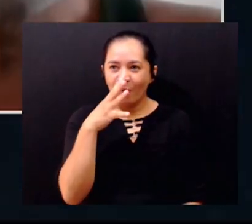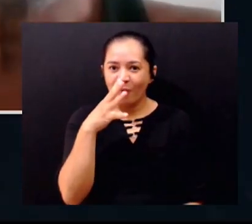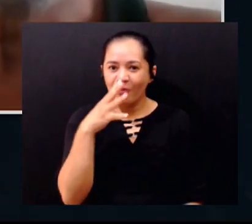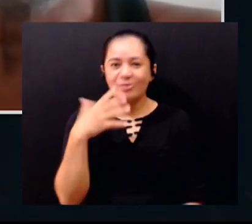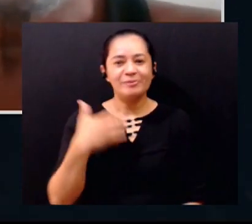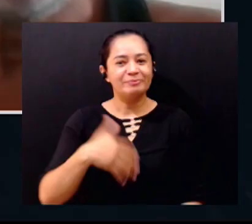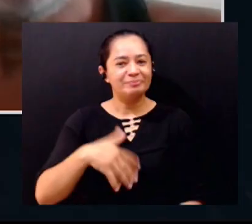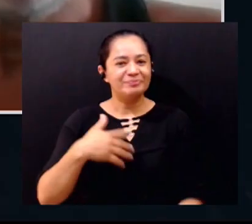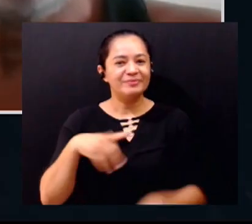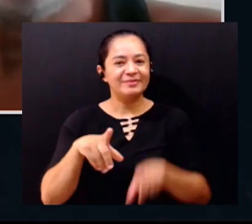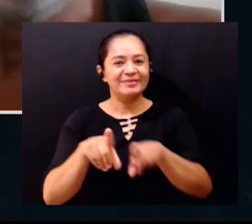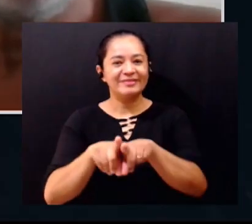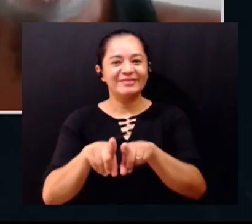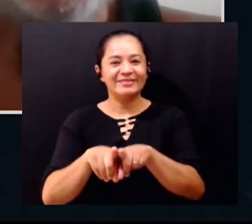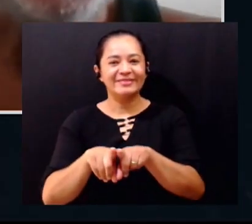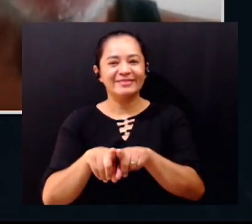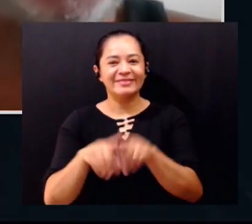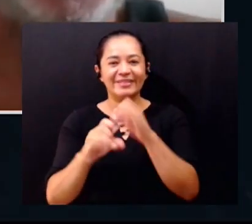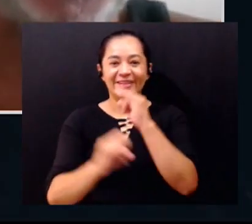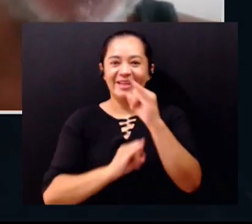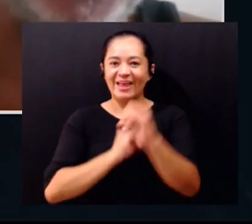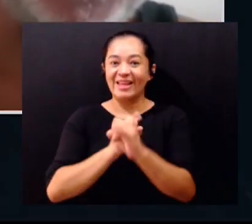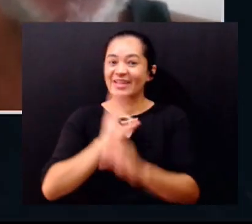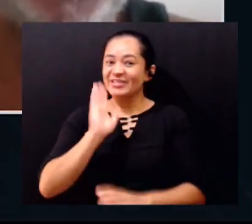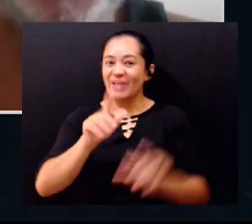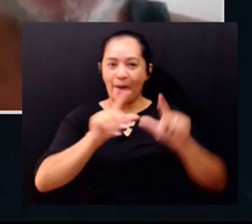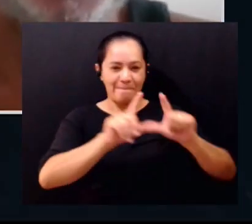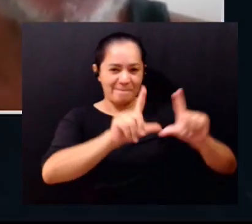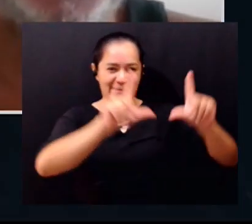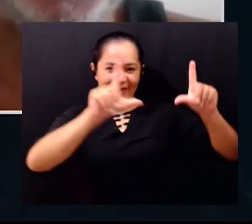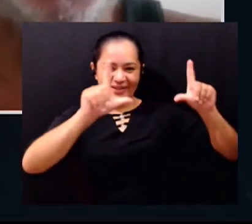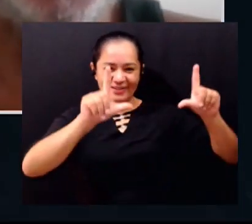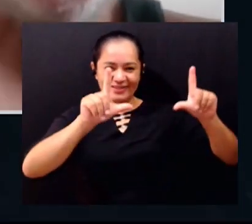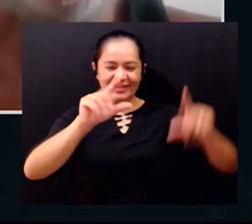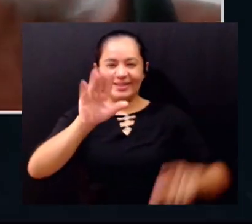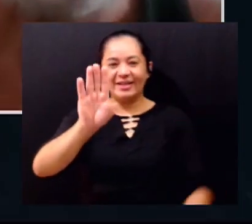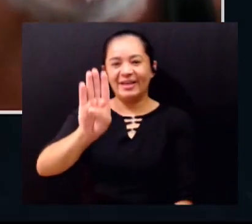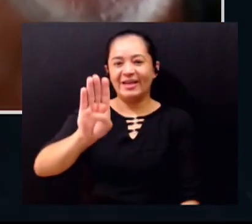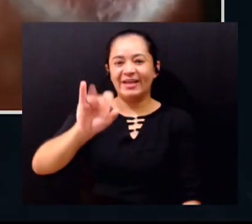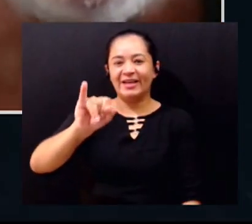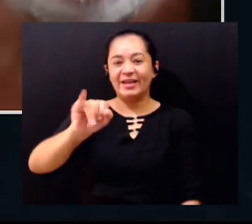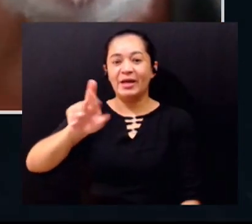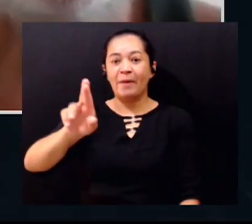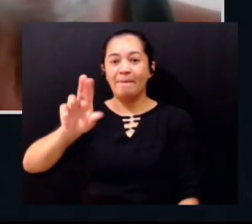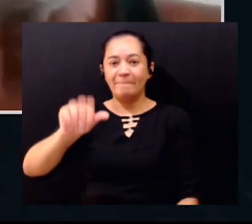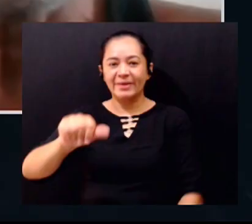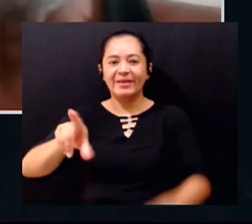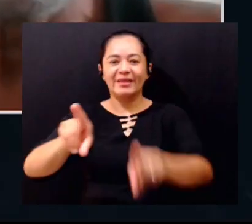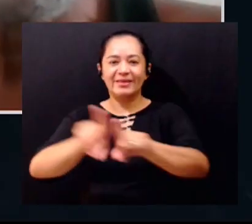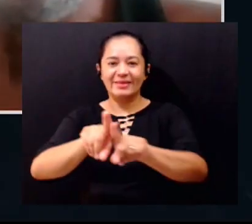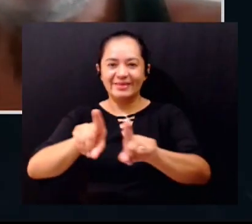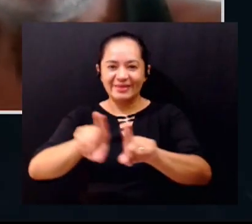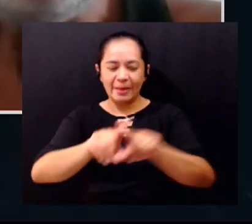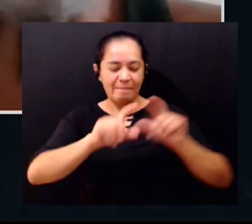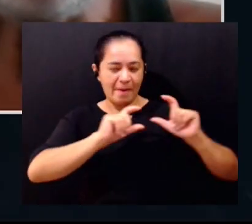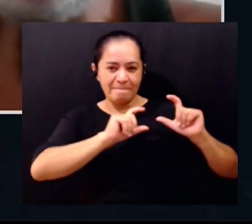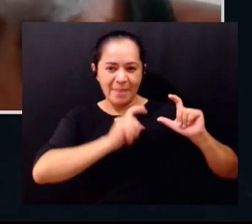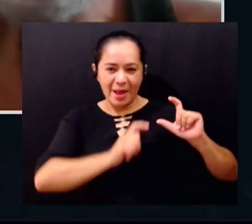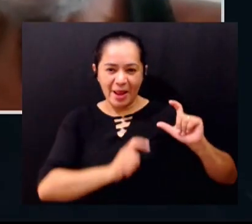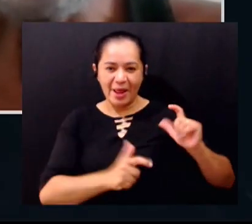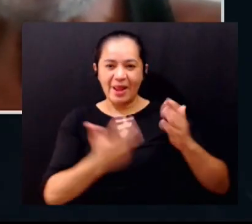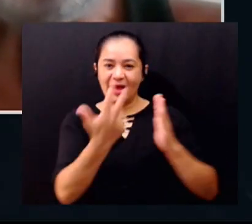Zoom, já tá aparecendo na tela. Bira Dantas, quadrinista. Seja muito bem-vindo, querido.